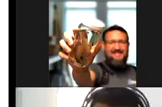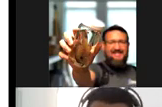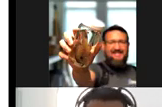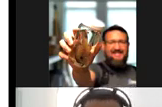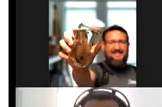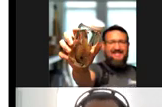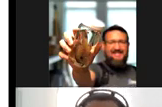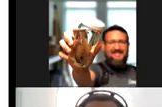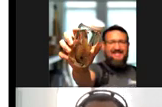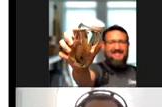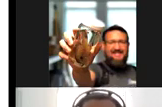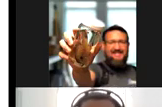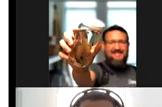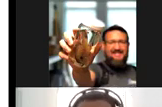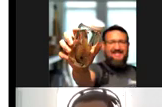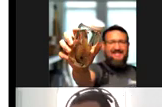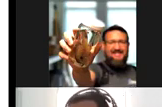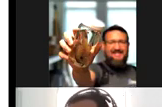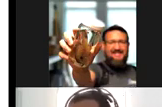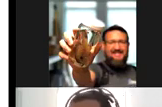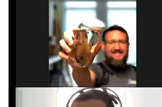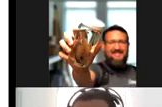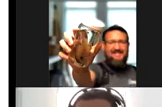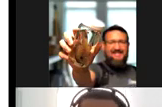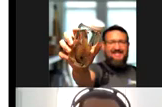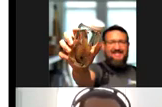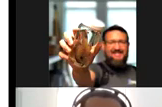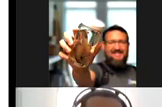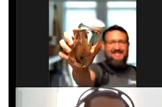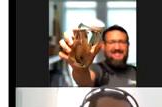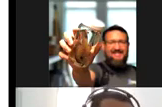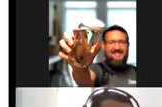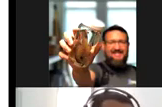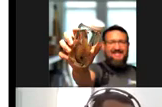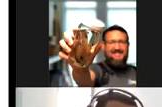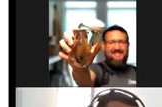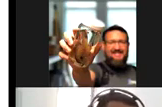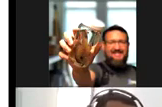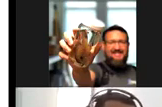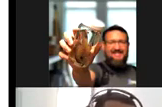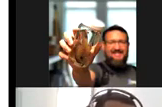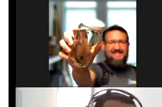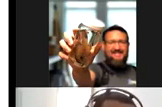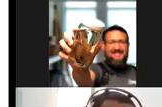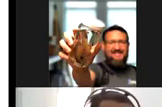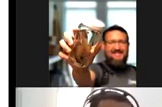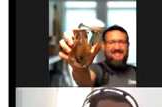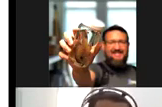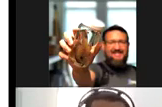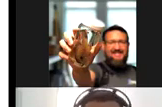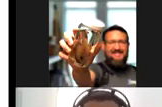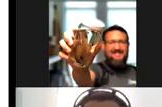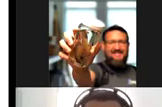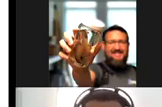E, por outro lado, os modelos preditivos eles têm sido cada vez mais comuns na ecologia. Né? A gente vê aqui um gráfico de número de citações da